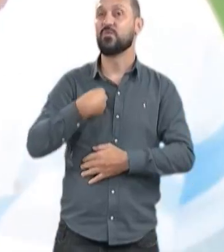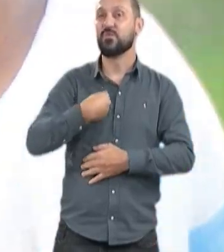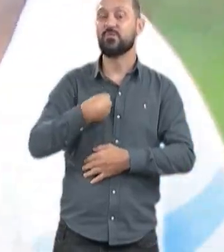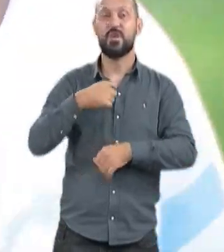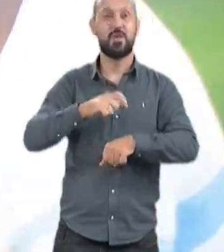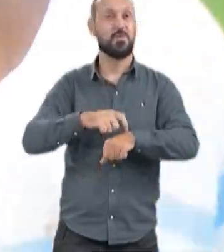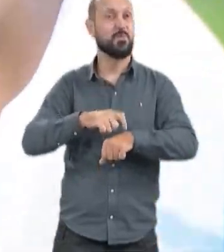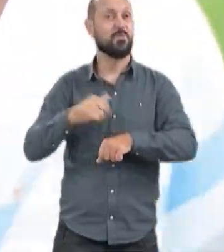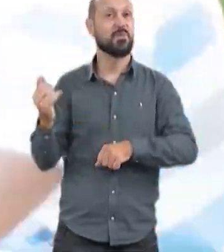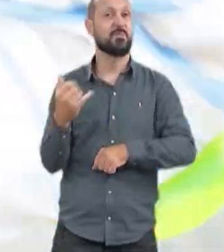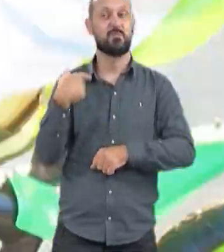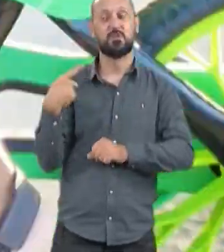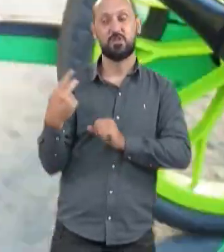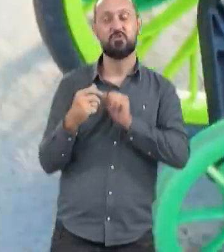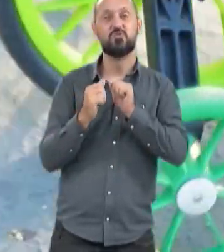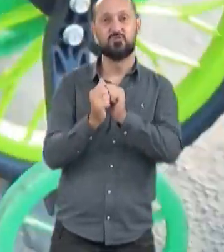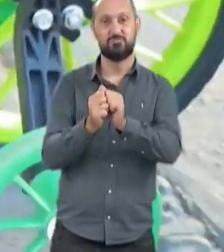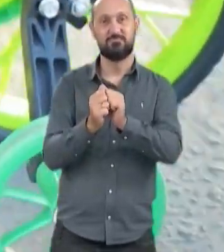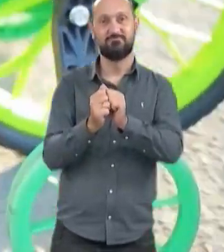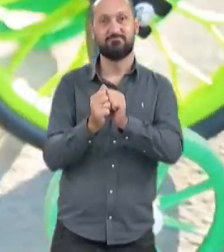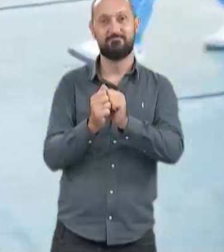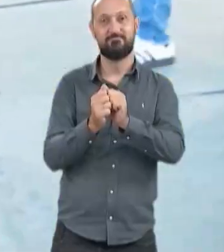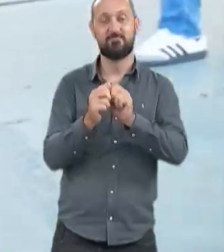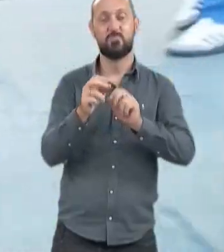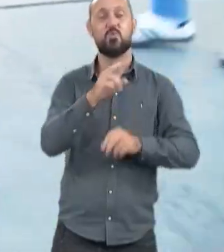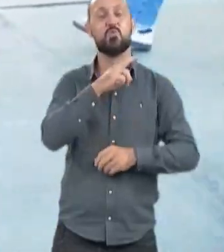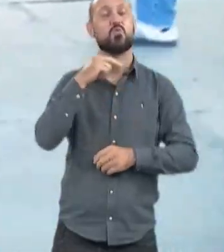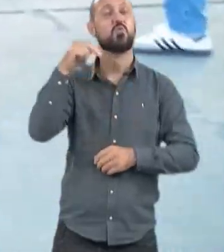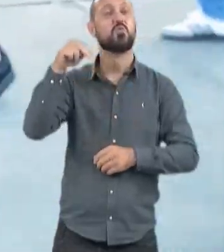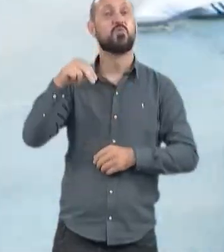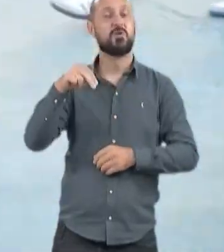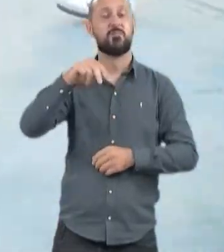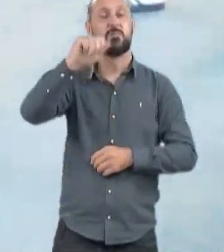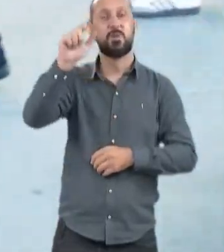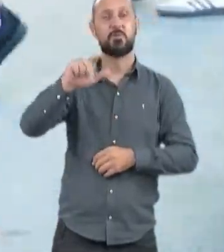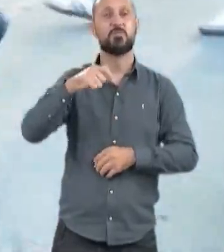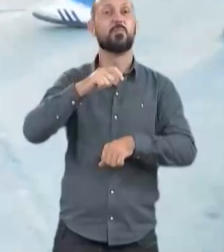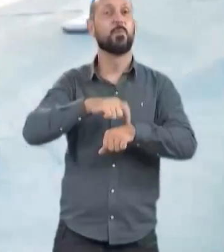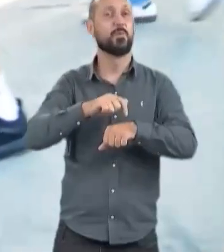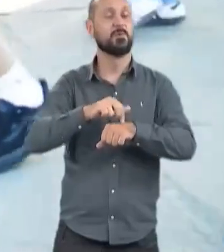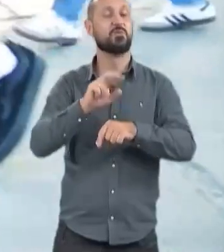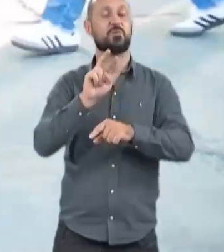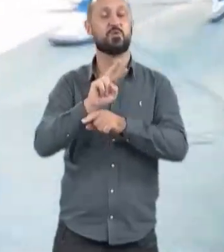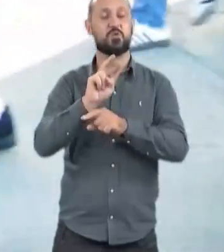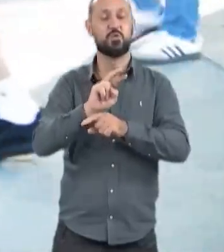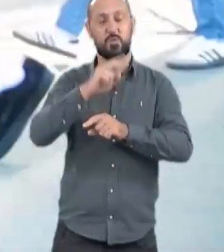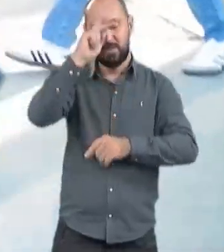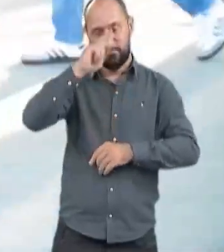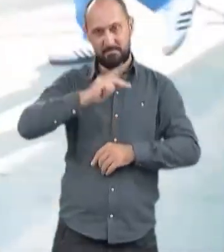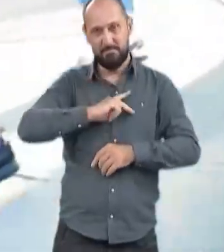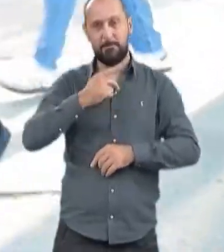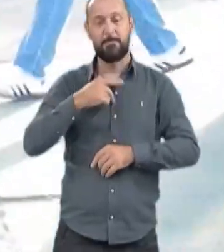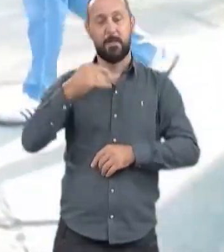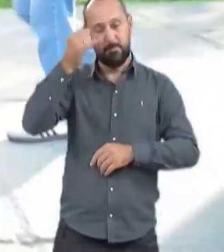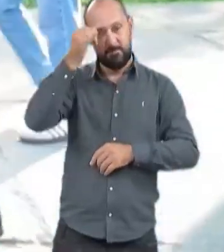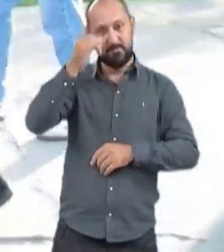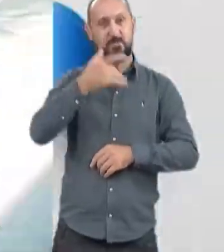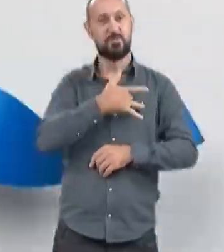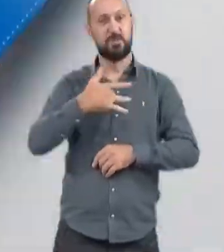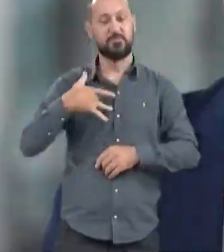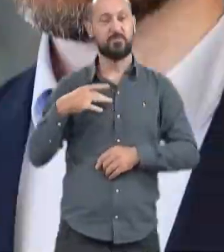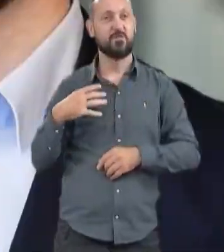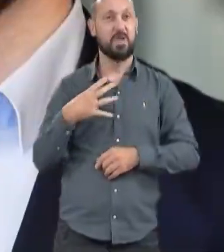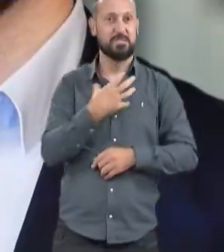viver grandes momentos ao seu lado. Novembro Azul, é hora de se cuidar. A prevenção